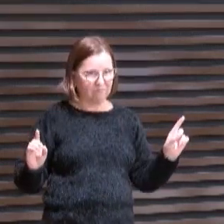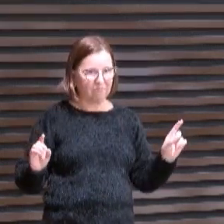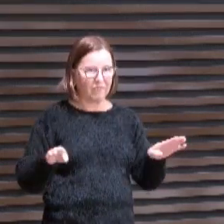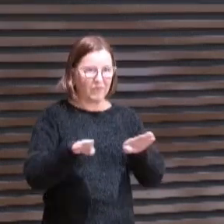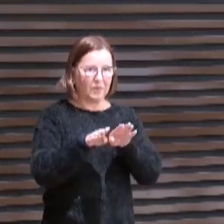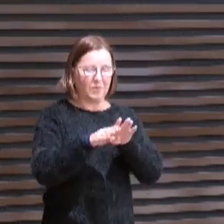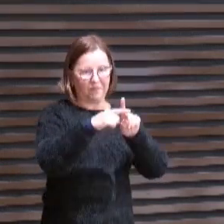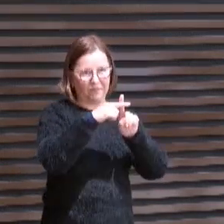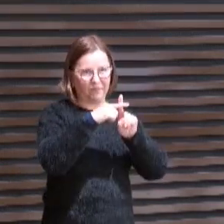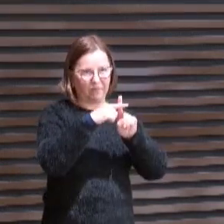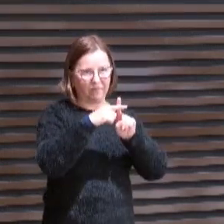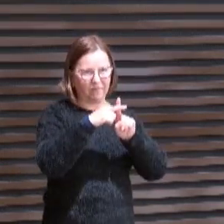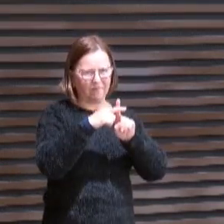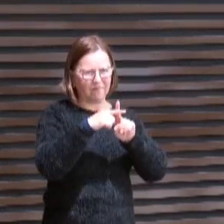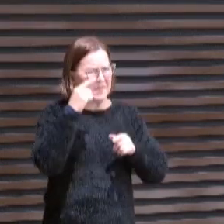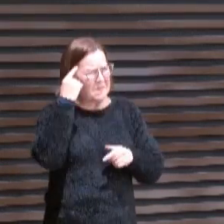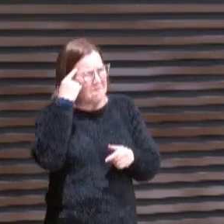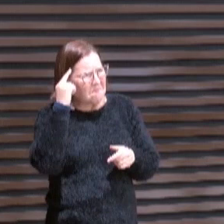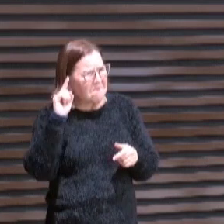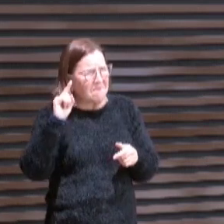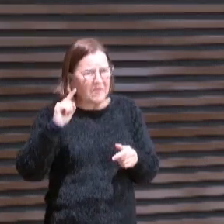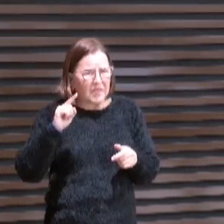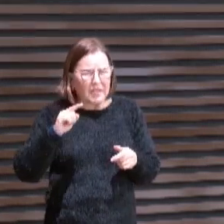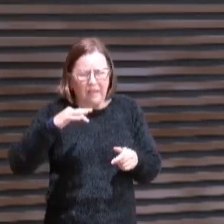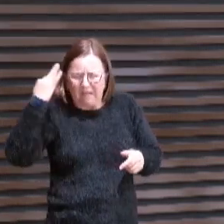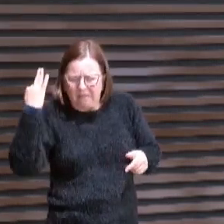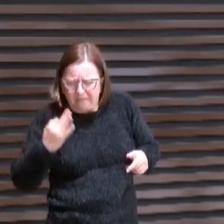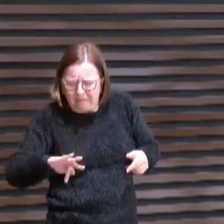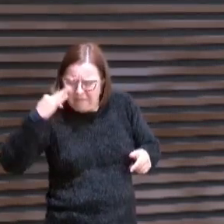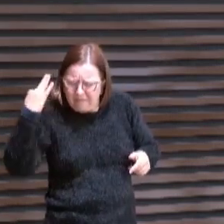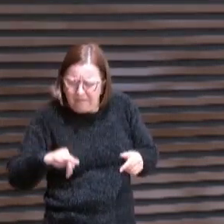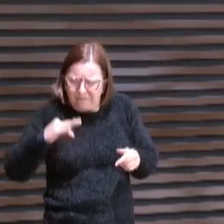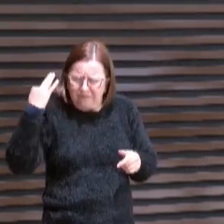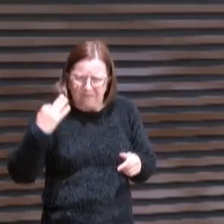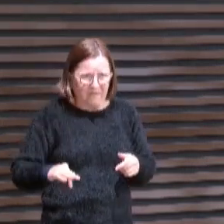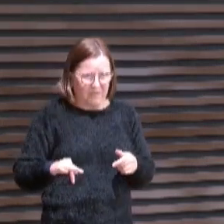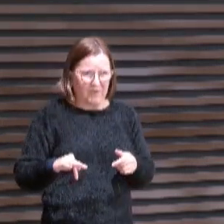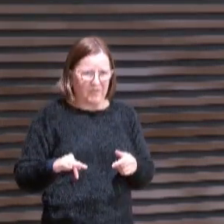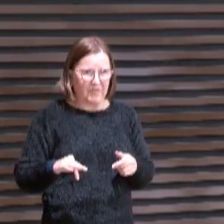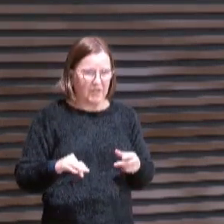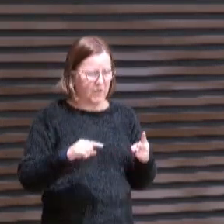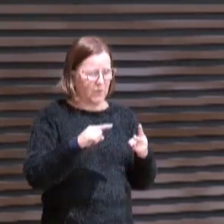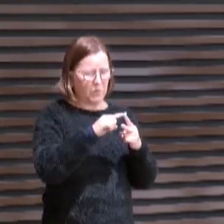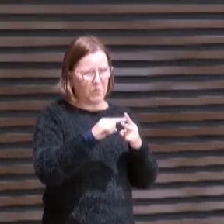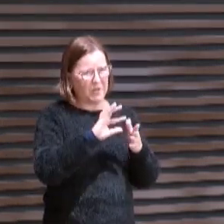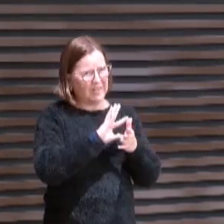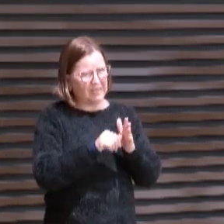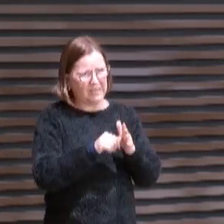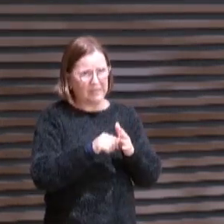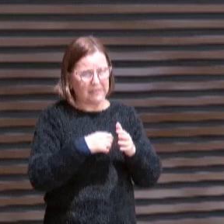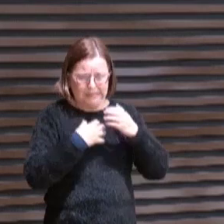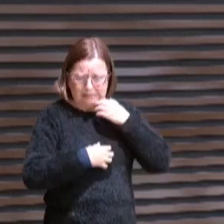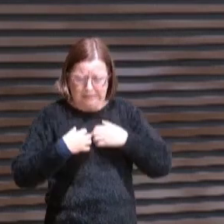A dor excruciante. Esses 2 ladrões, cheios de angústia, de desespero, devem ter